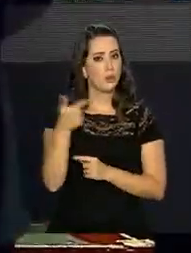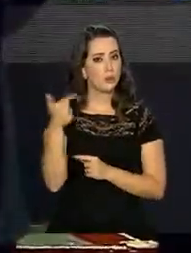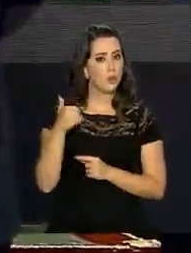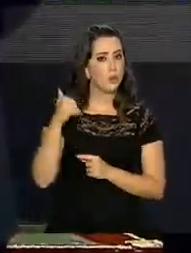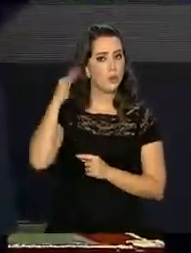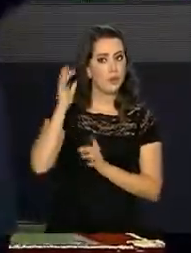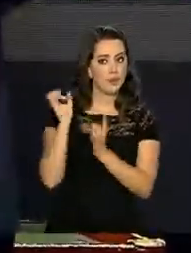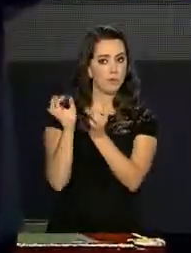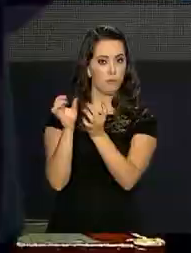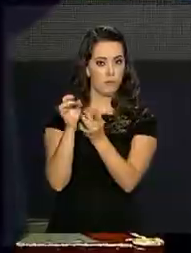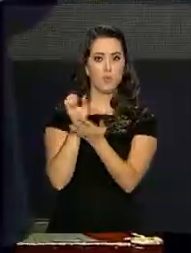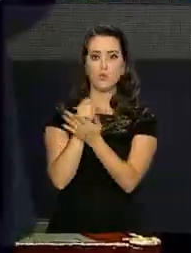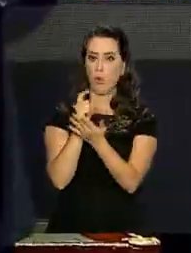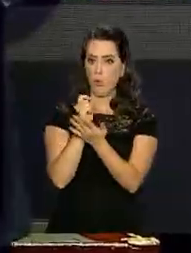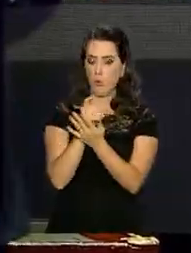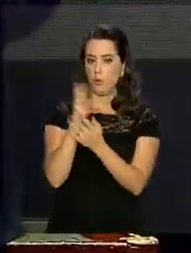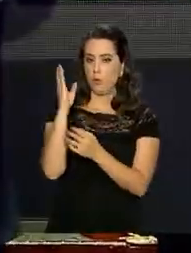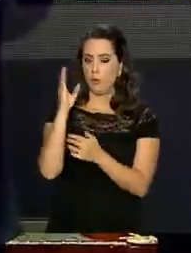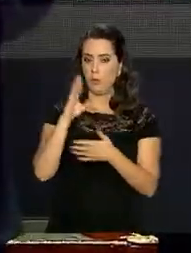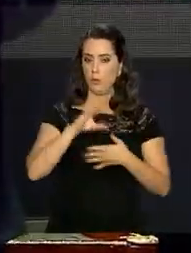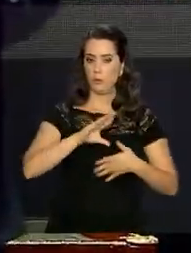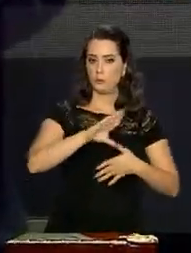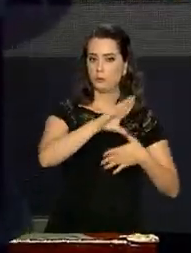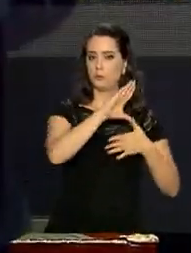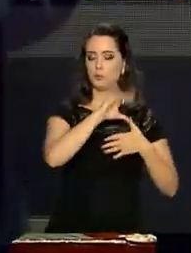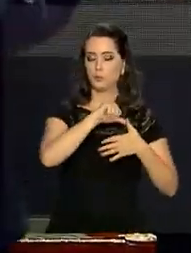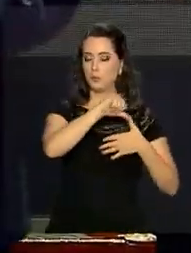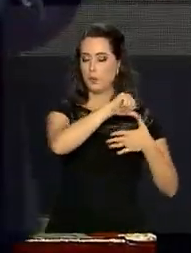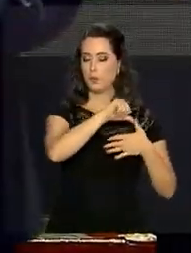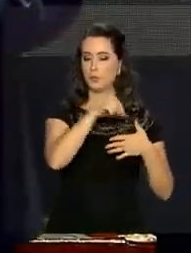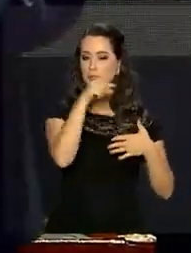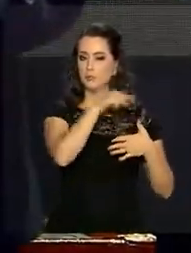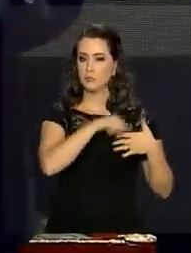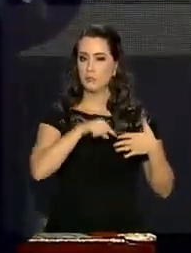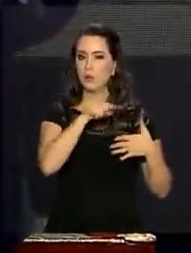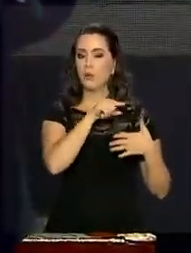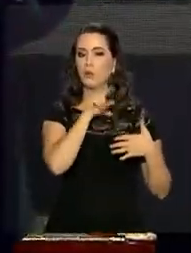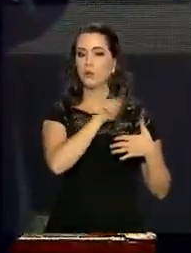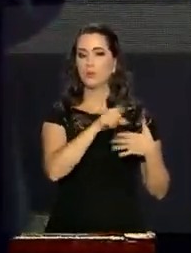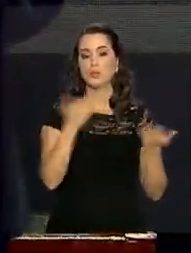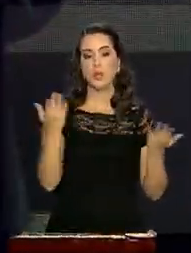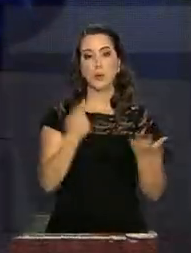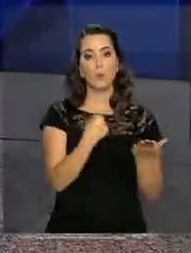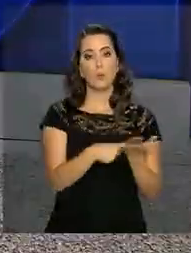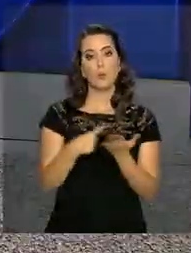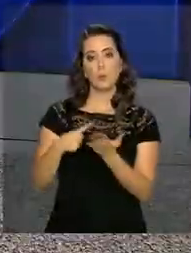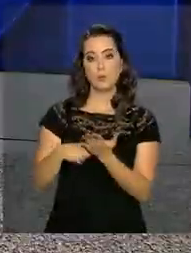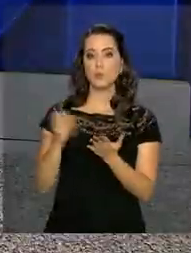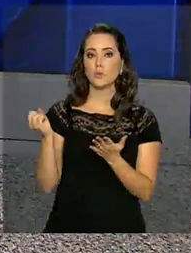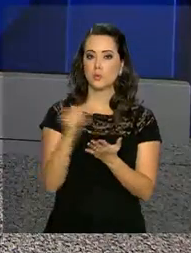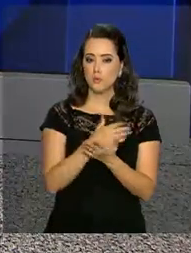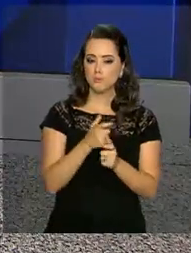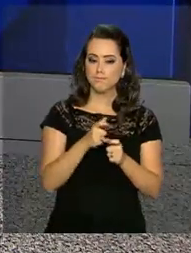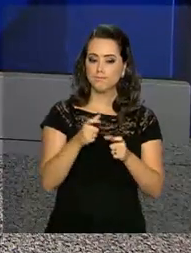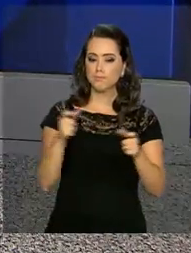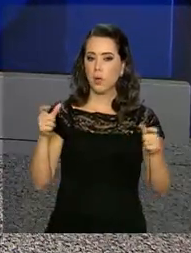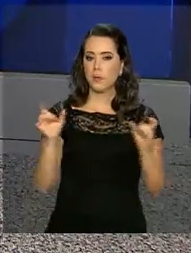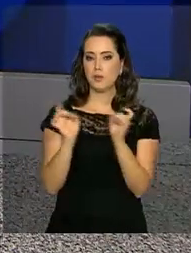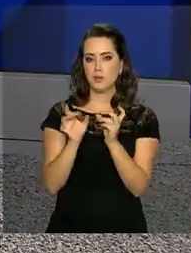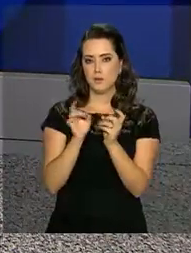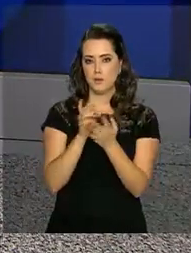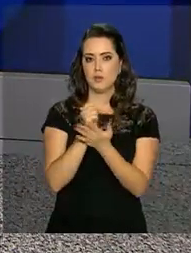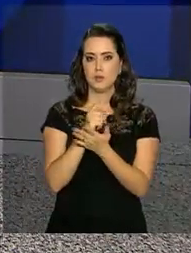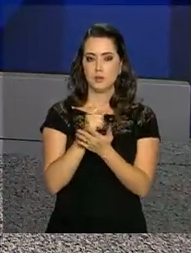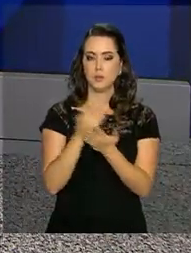Sul e, com este novo acordo, os dois países querem ampliar ainda mais as relações. O presidente Michel Temer destacou que